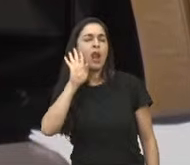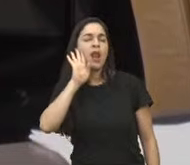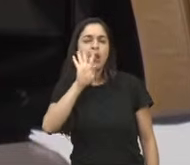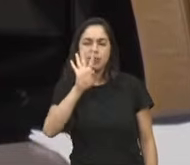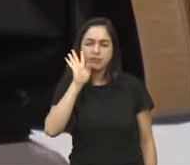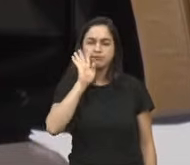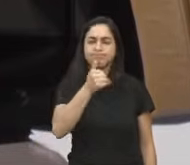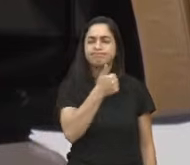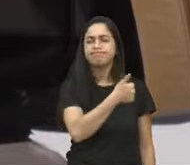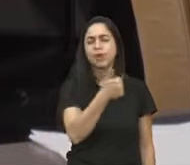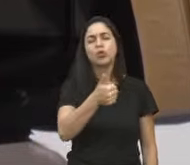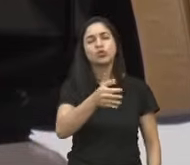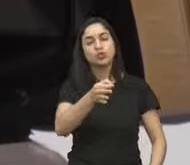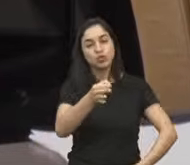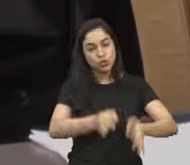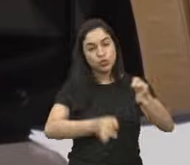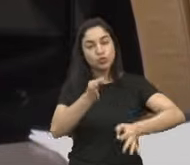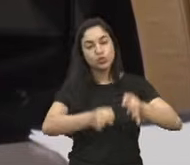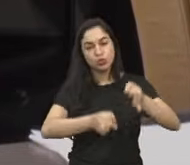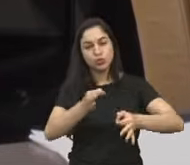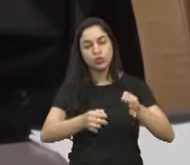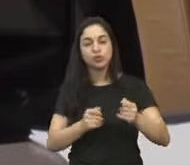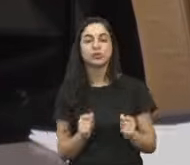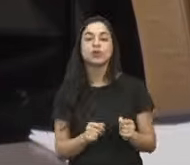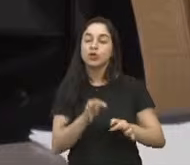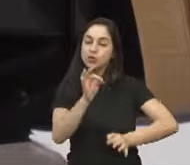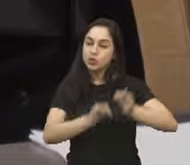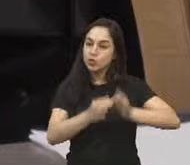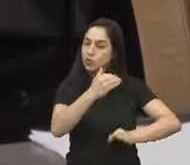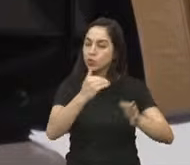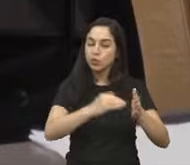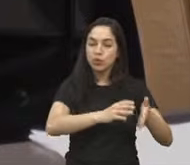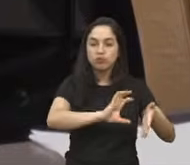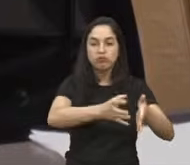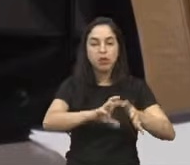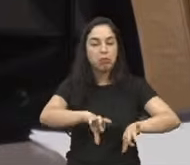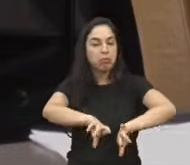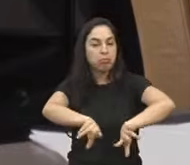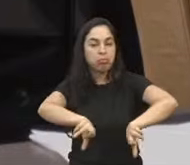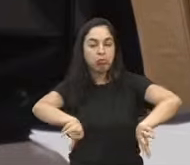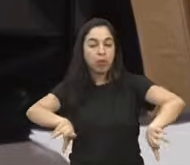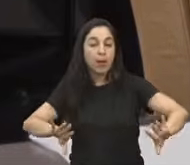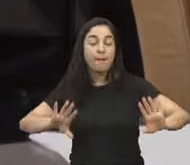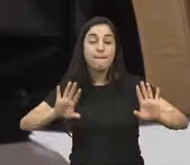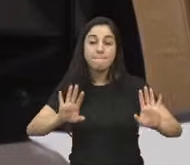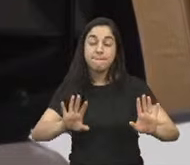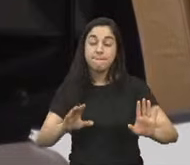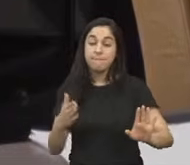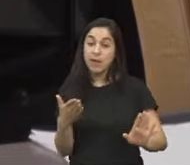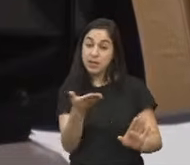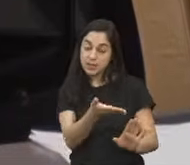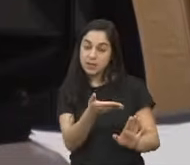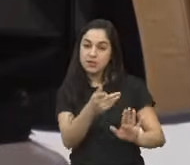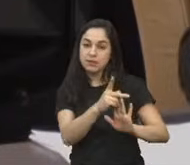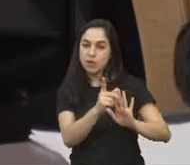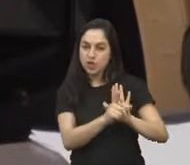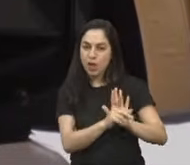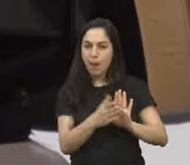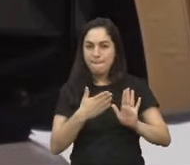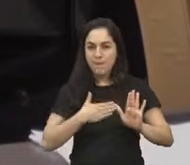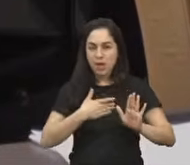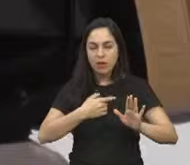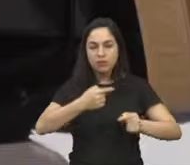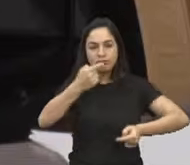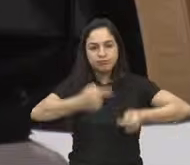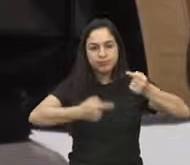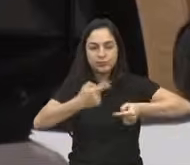presidência que tem sido justa com o nosso mandato, tem sido justo com as minorias parlamentares, mas não foi discutido comigo. Se tivesse sido discutido comigo, eu teria